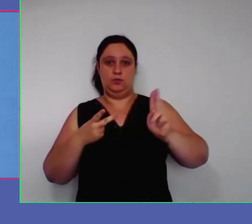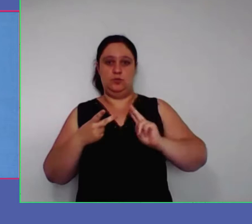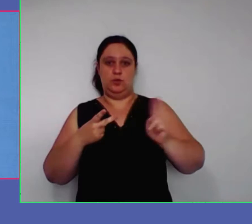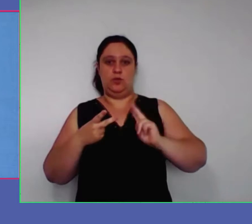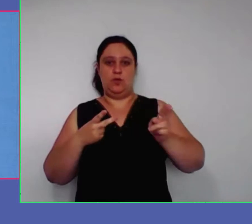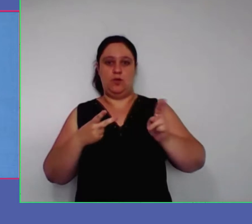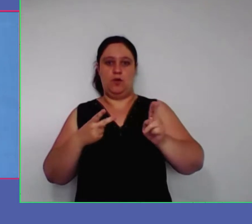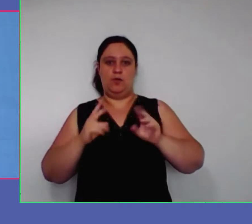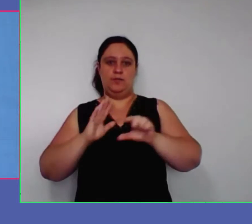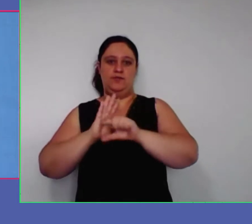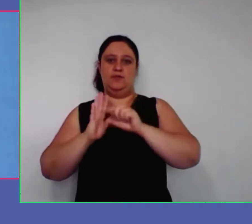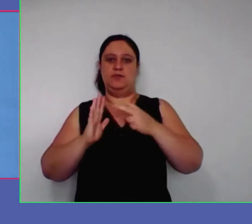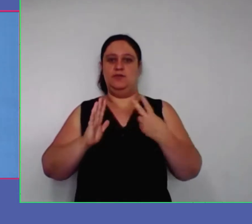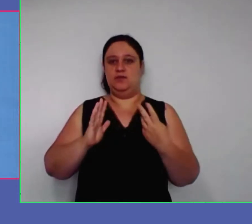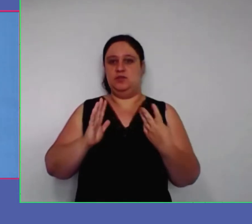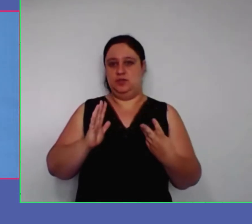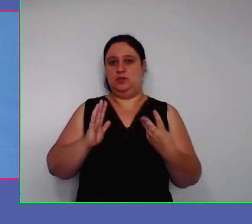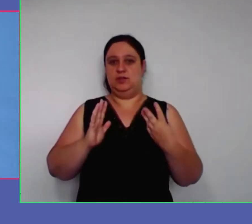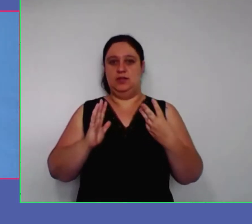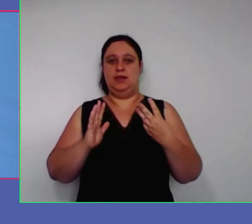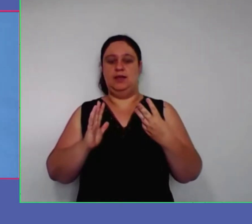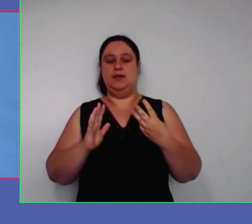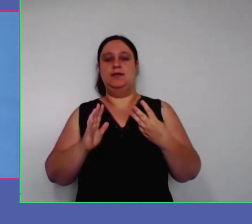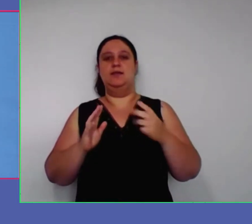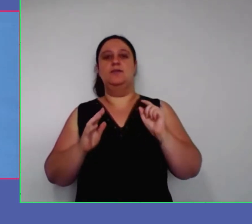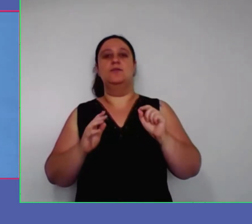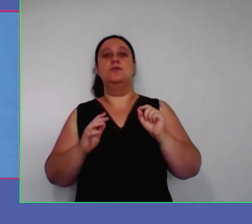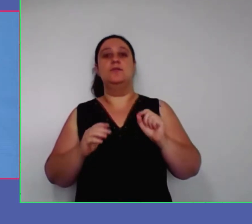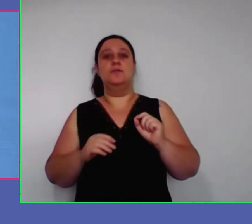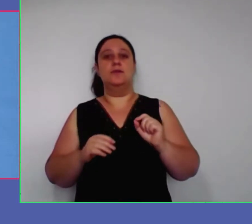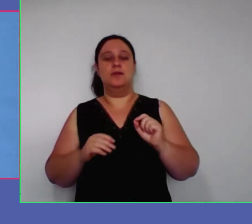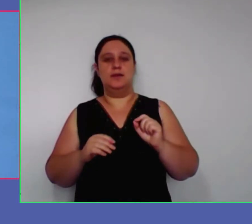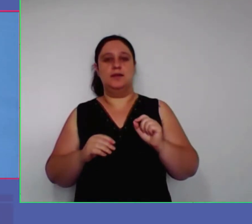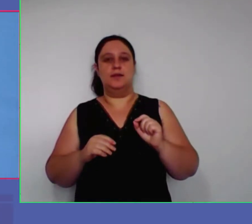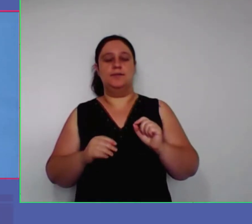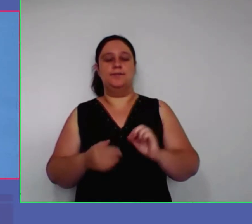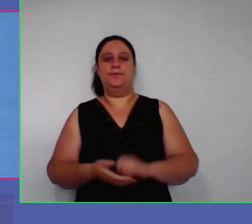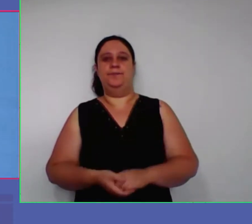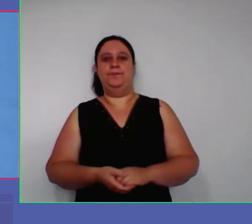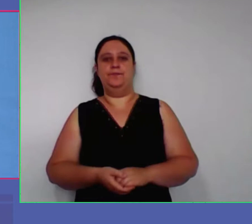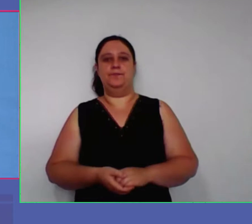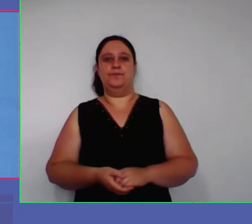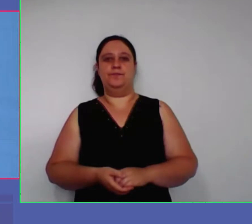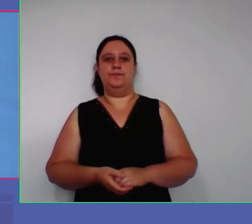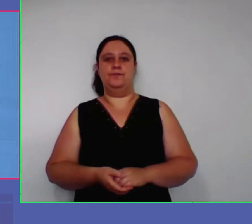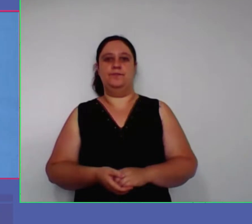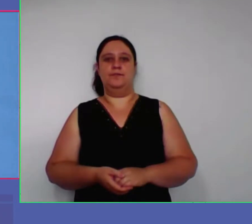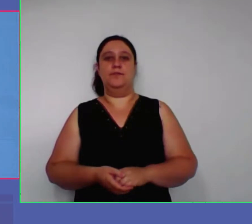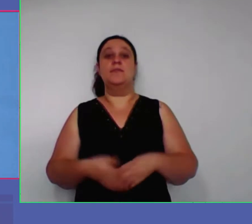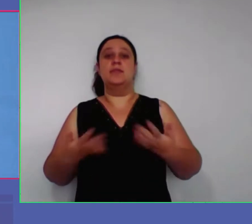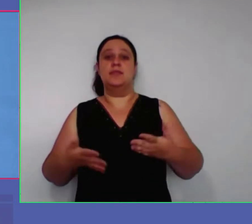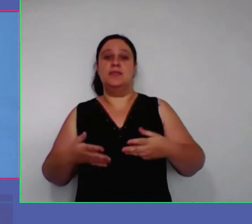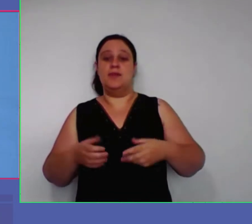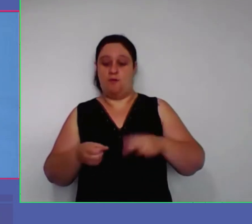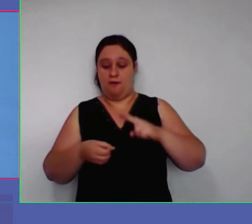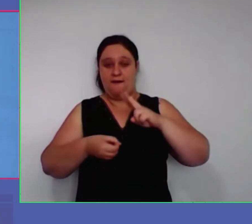23, de Jesus, diz mais ainda: eis que a virgem conceberá e dará à luz